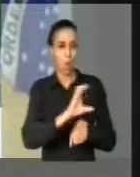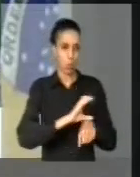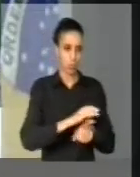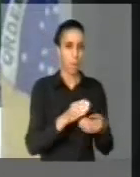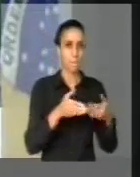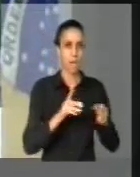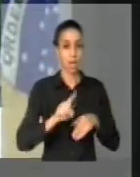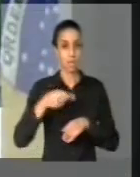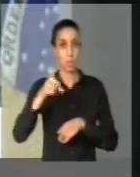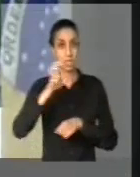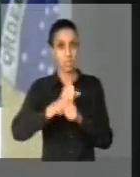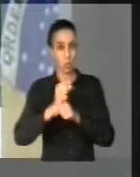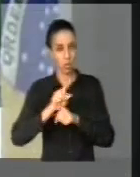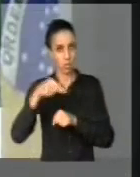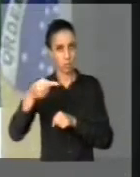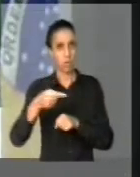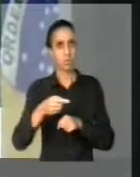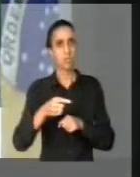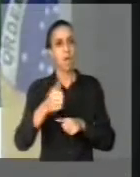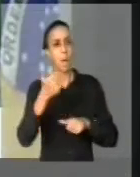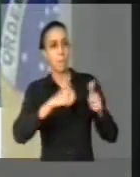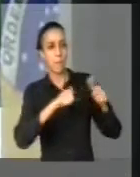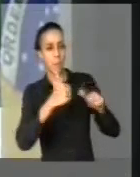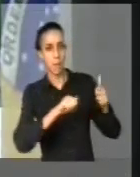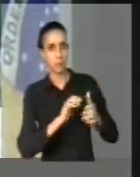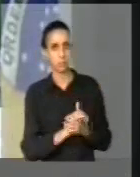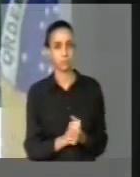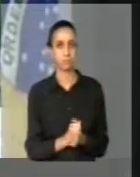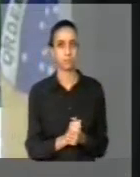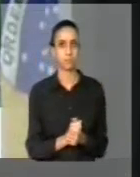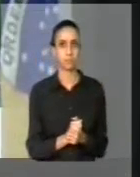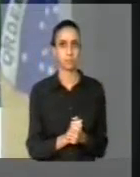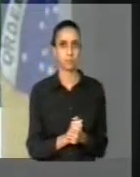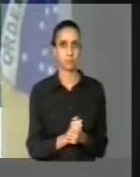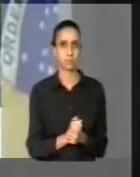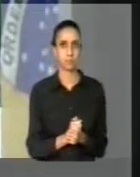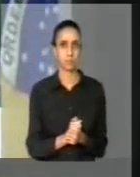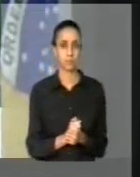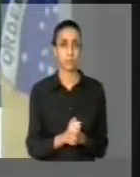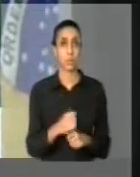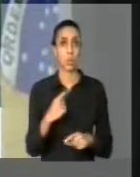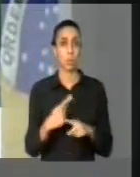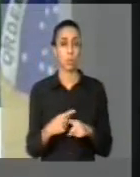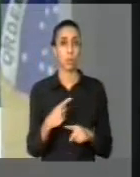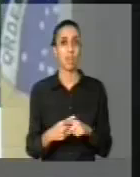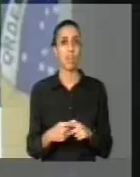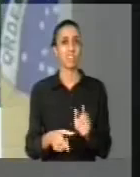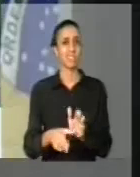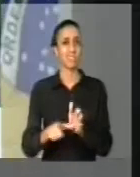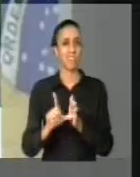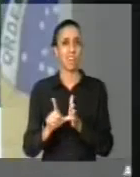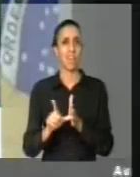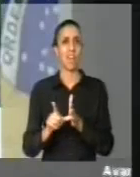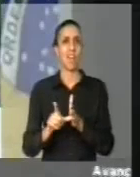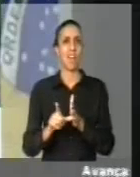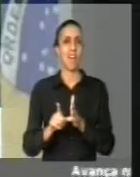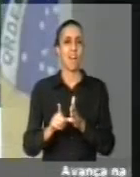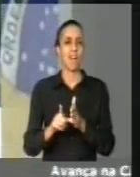que era exatamente sob a abertura da queda das ideologias e dos muros, o